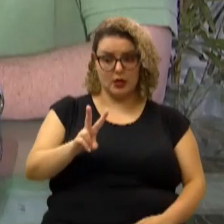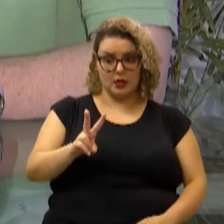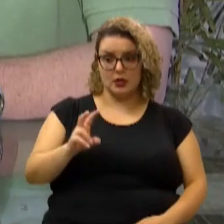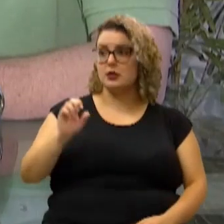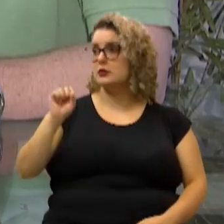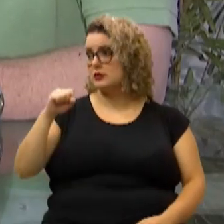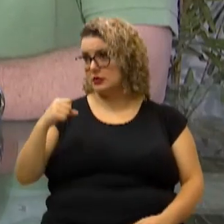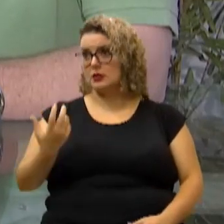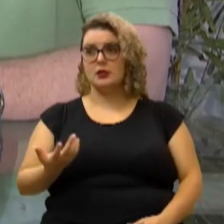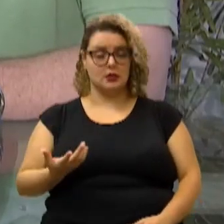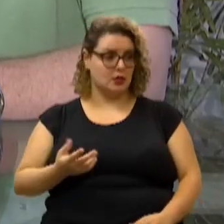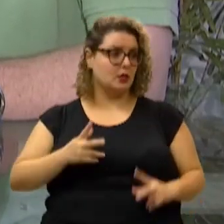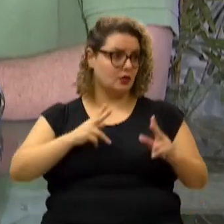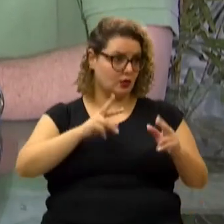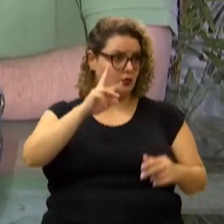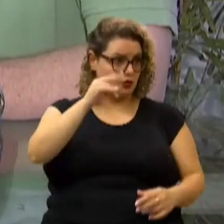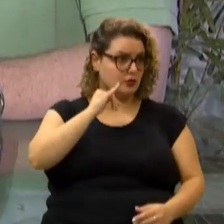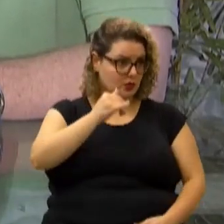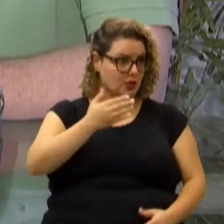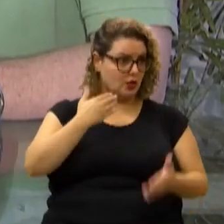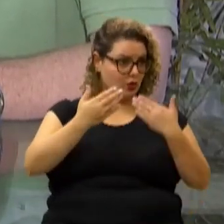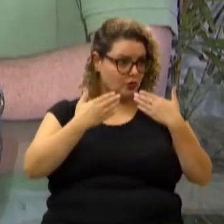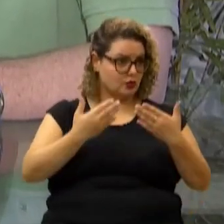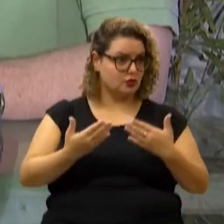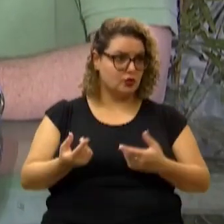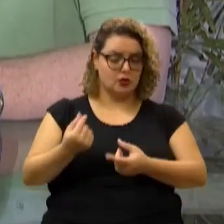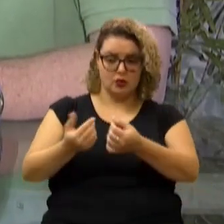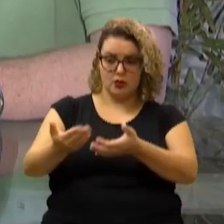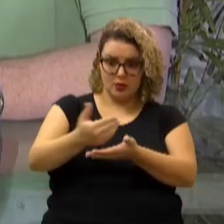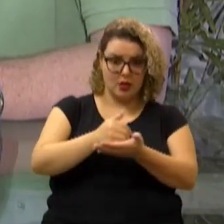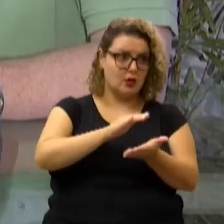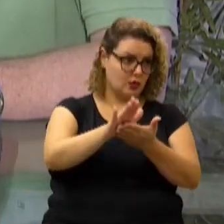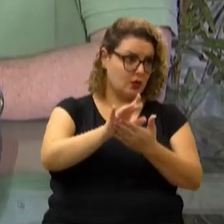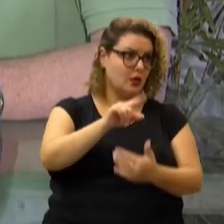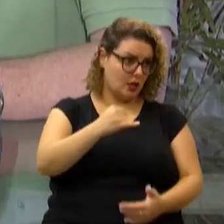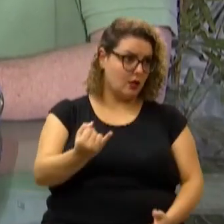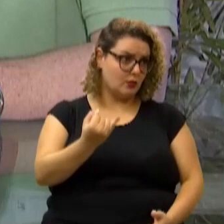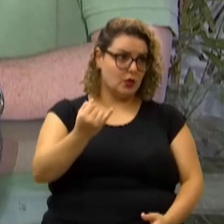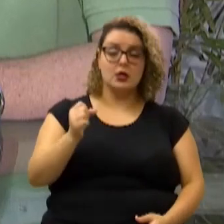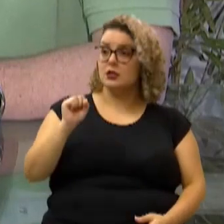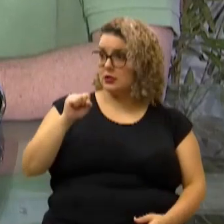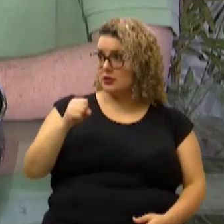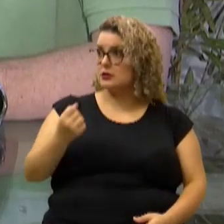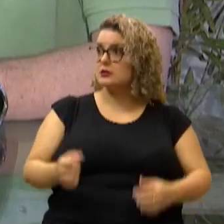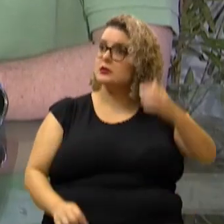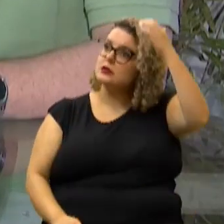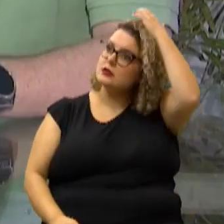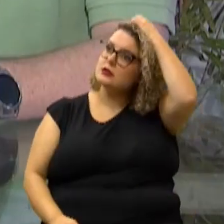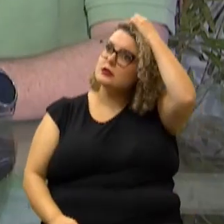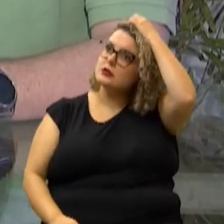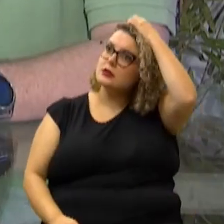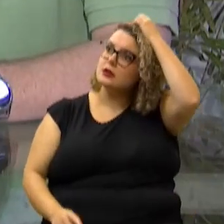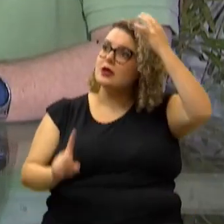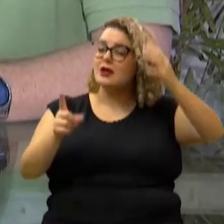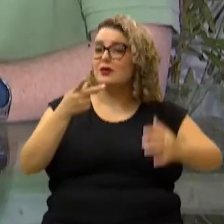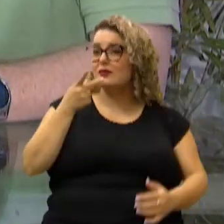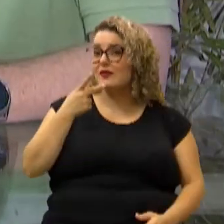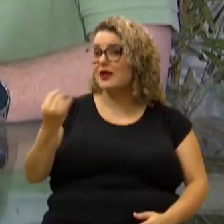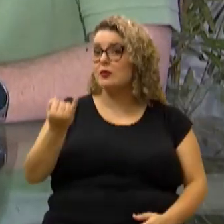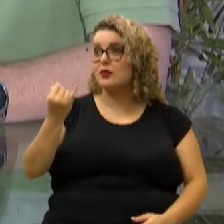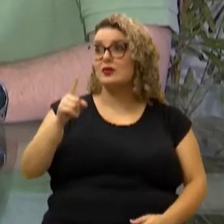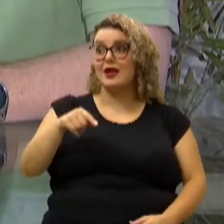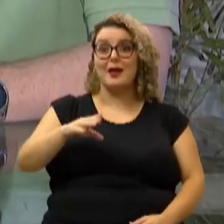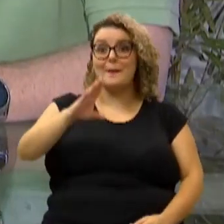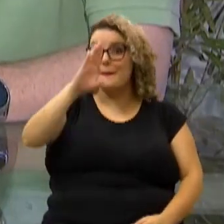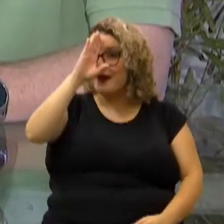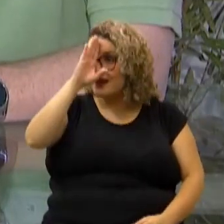casal e também igual o senhor falou conversar sobre os ganhos e gastos também é importante eu não vou nem dizer importante eu acho que